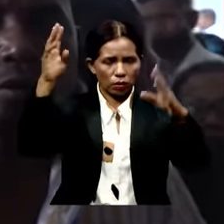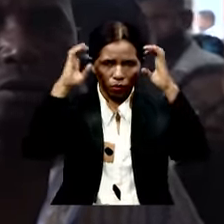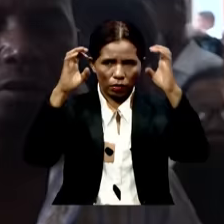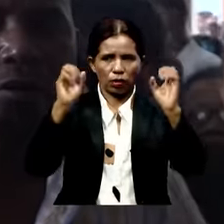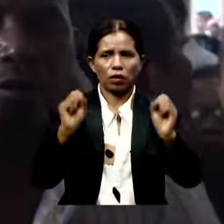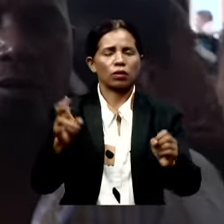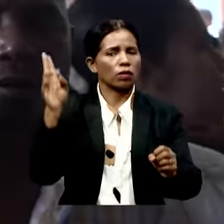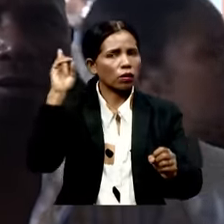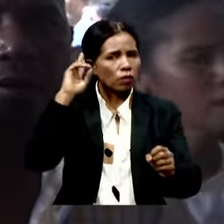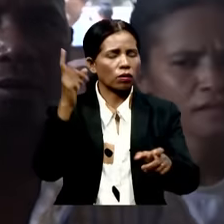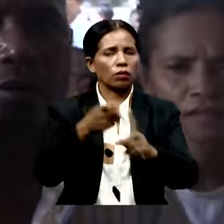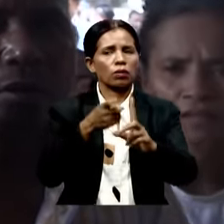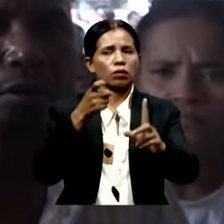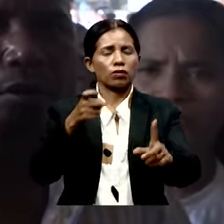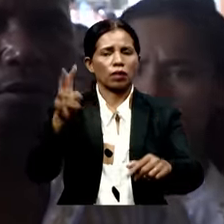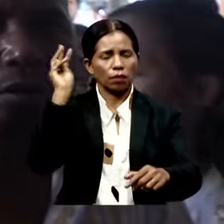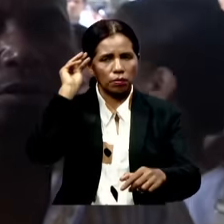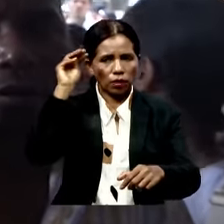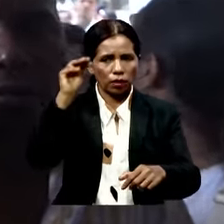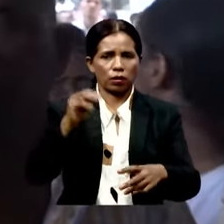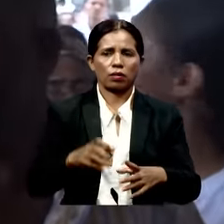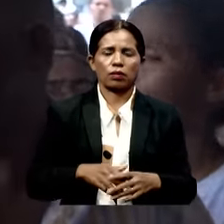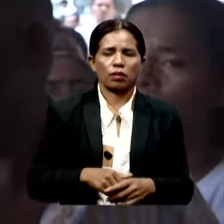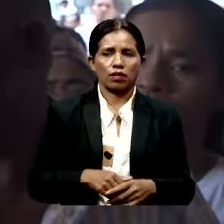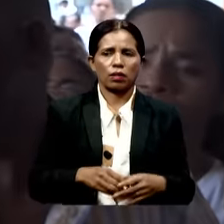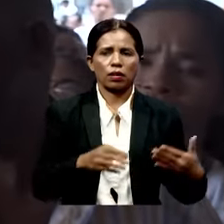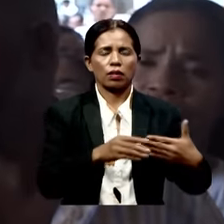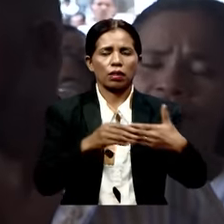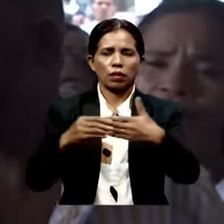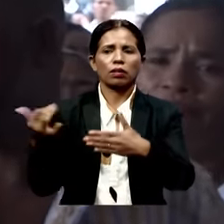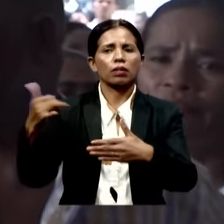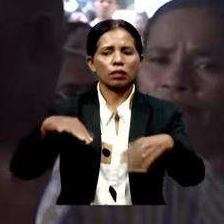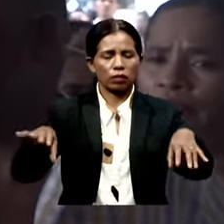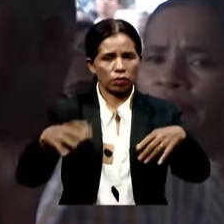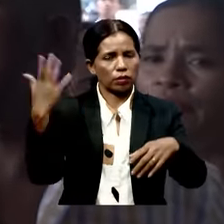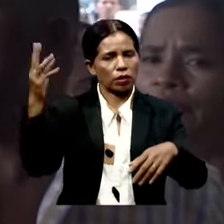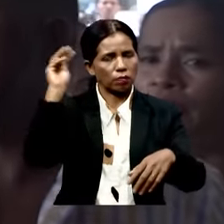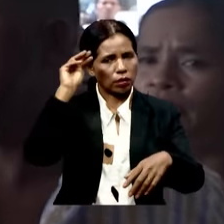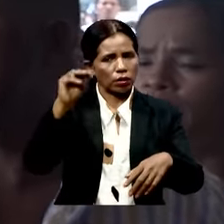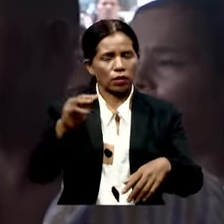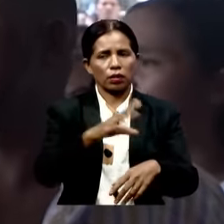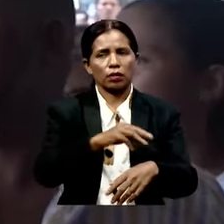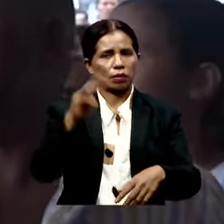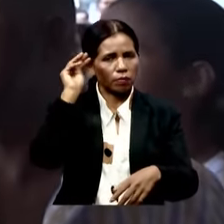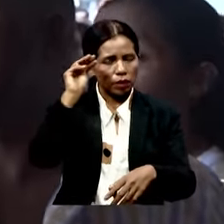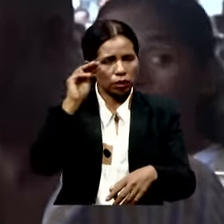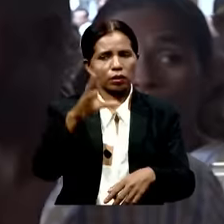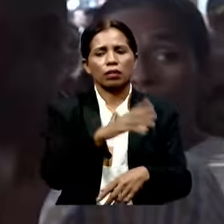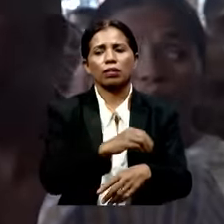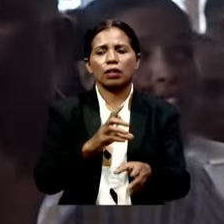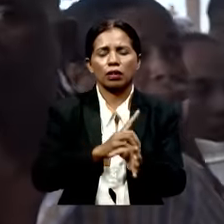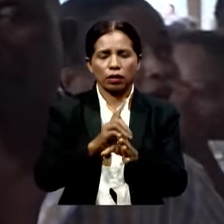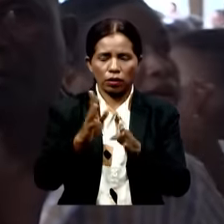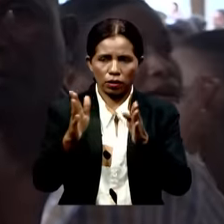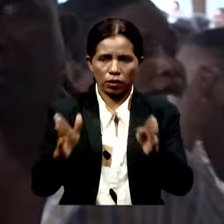atu ronadet klarifikasi ngusi leader cira nebe maka sirbisi ya ministeri ne, tanto sua excelencia ministra, diretor